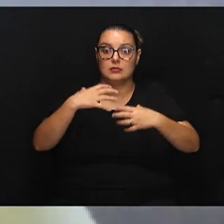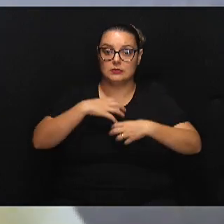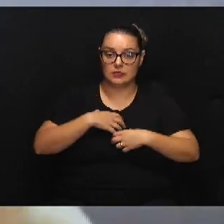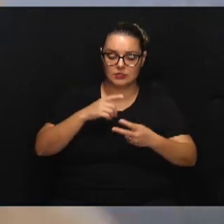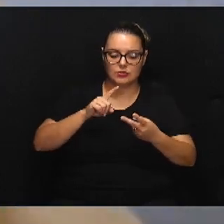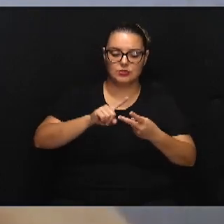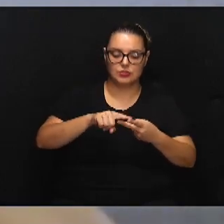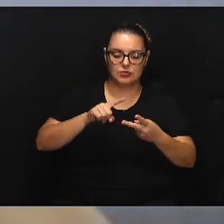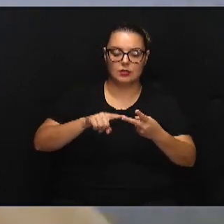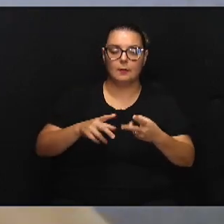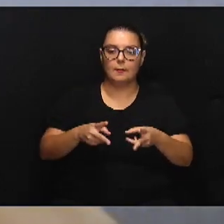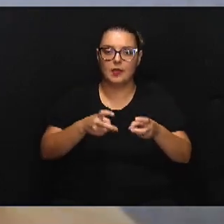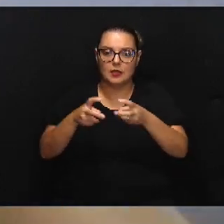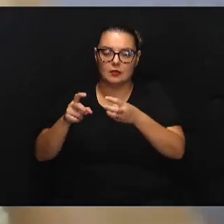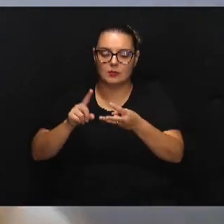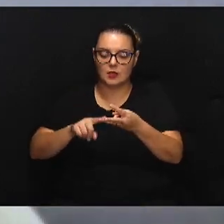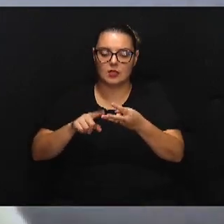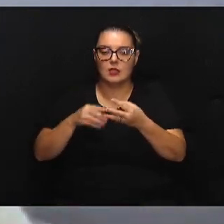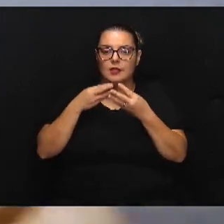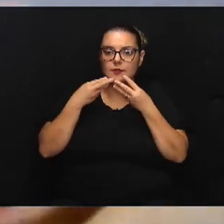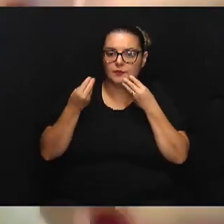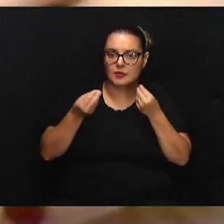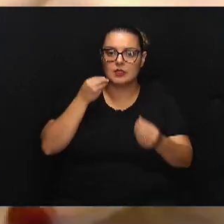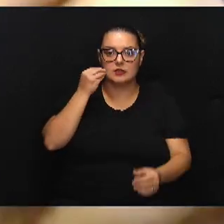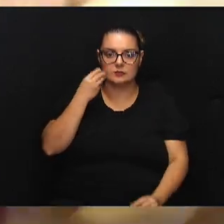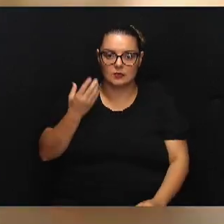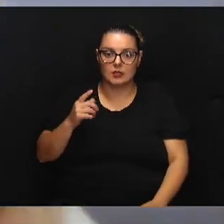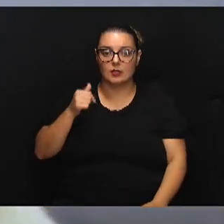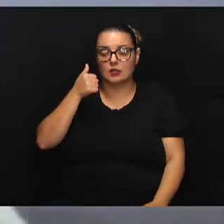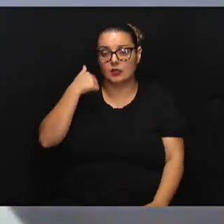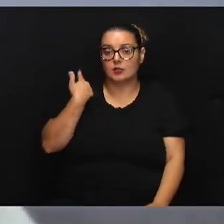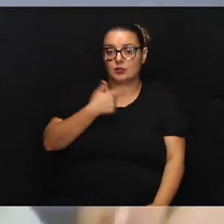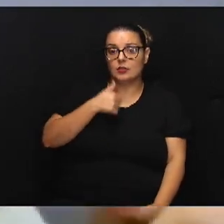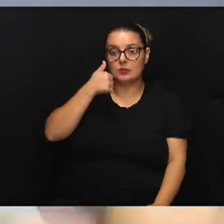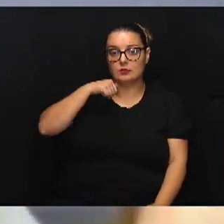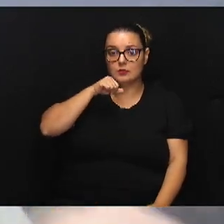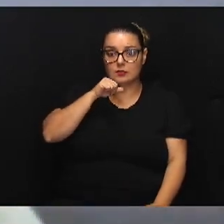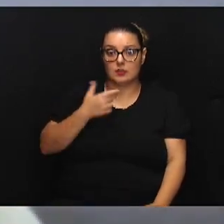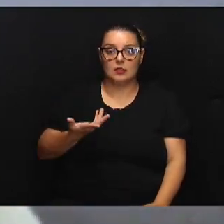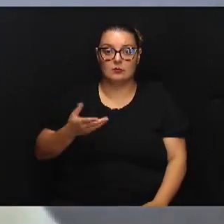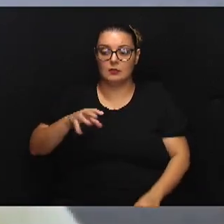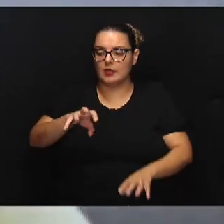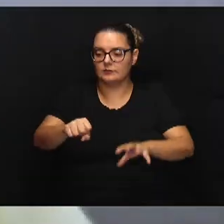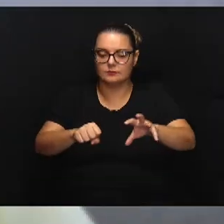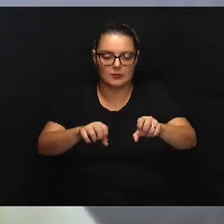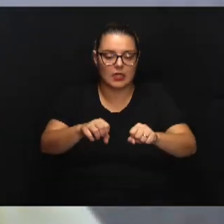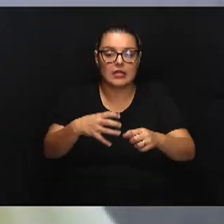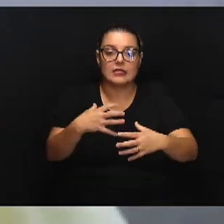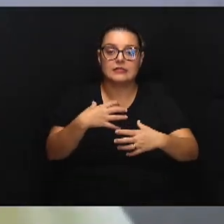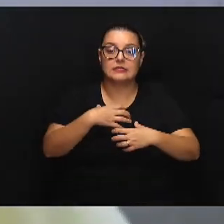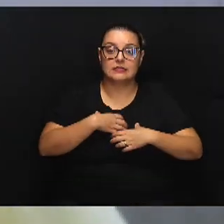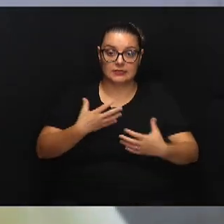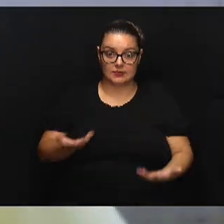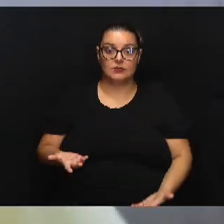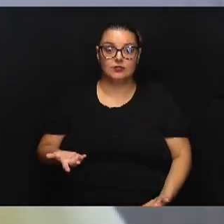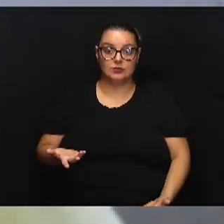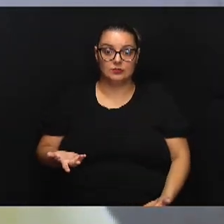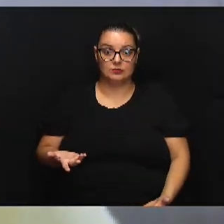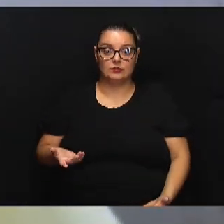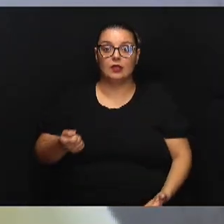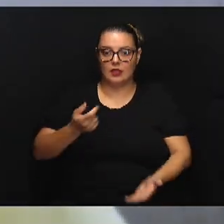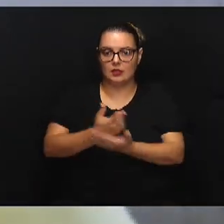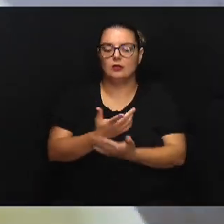experimentar. Até nós, mulheres, quando vamos comprar algo, você precisa pegar, né? Você precisa sentir. Daí você